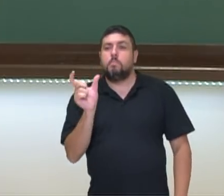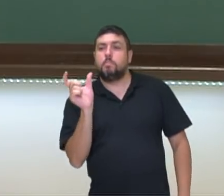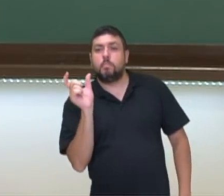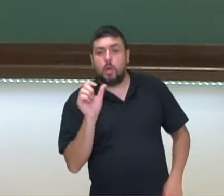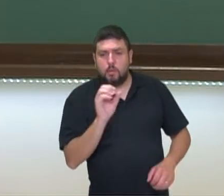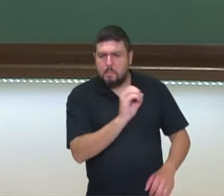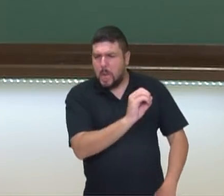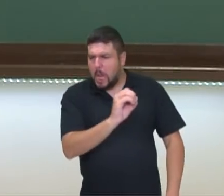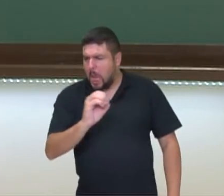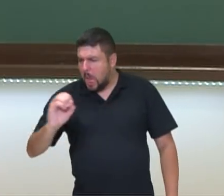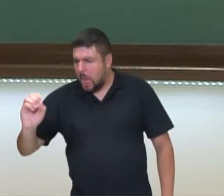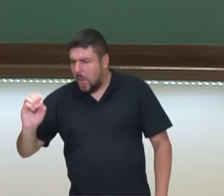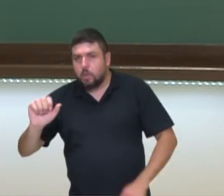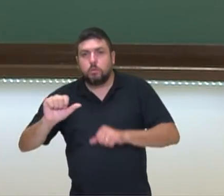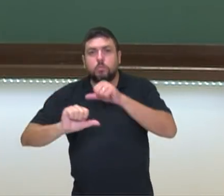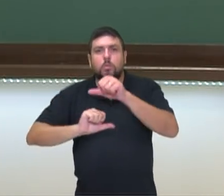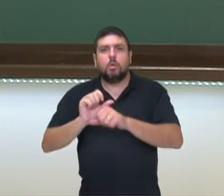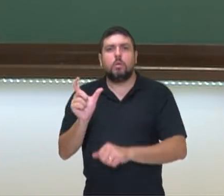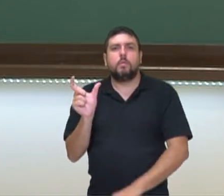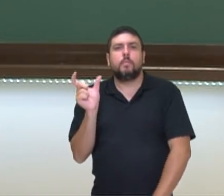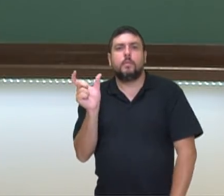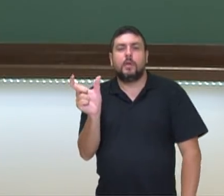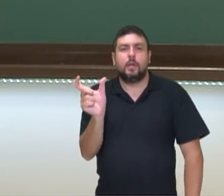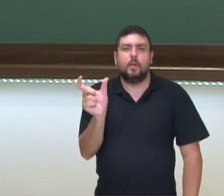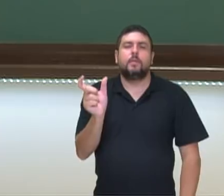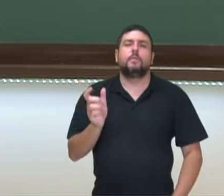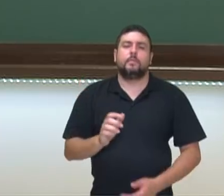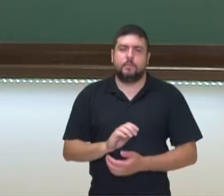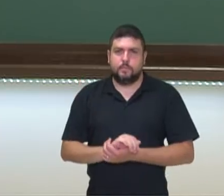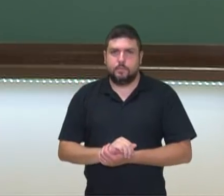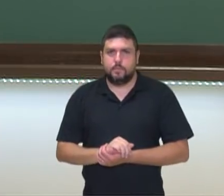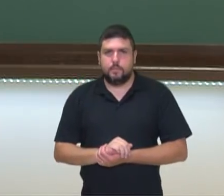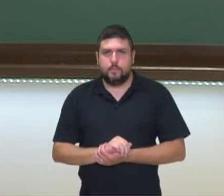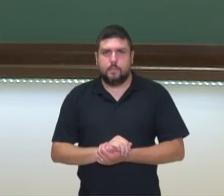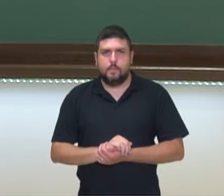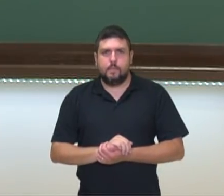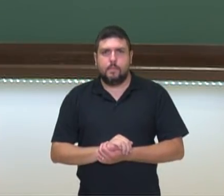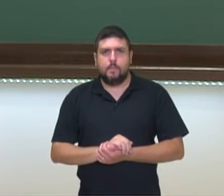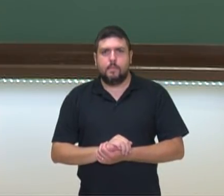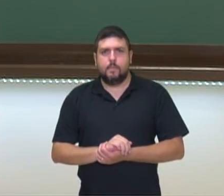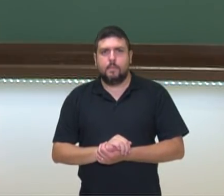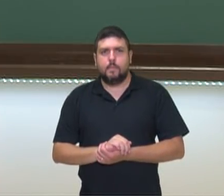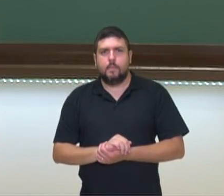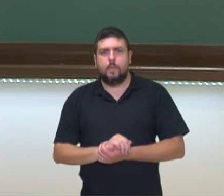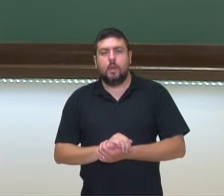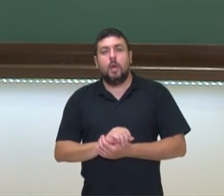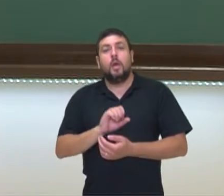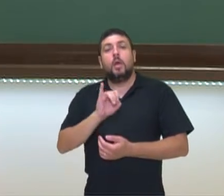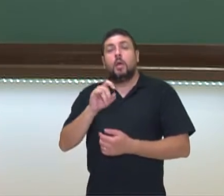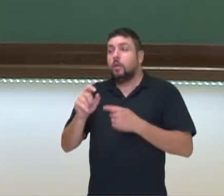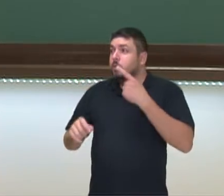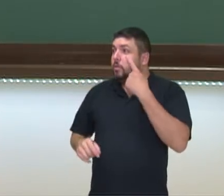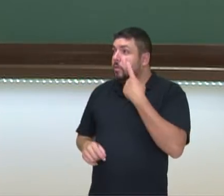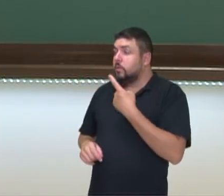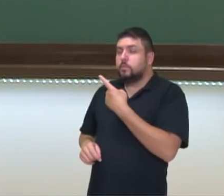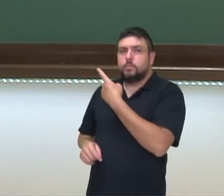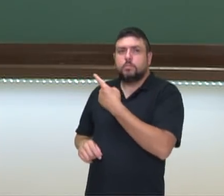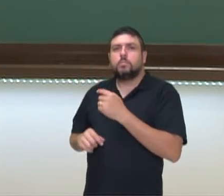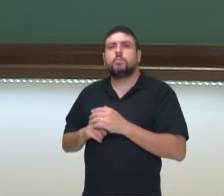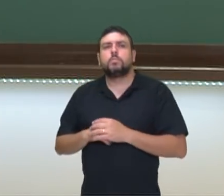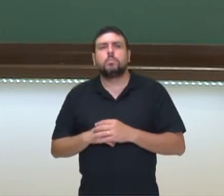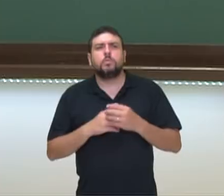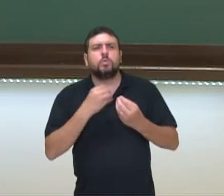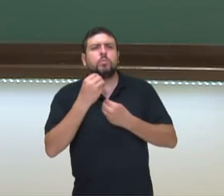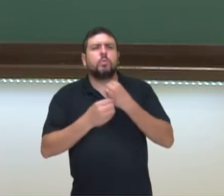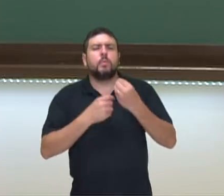e trabalhei só com os valores que são diferentes de zero. Se eu olhar aqui, como é que eu faço para descobrir esse